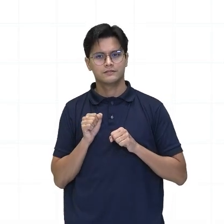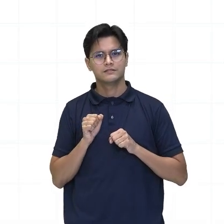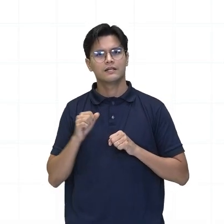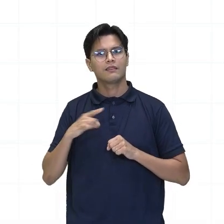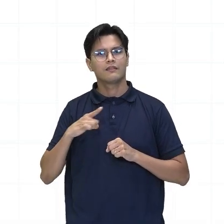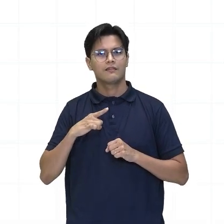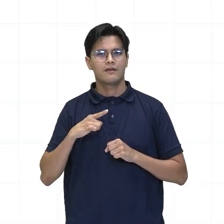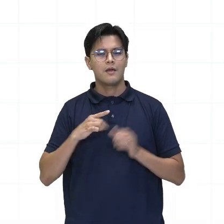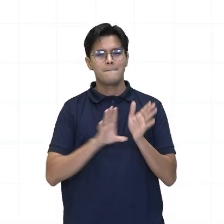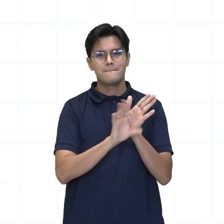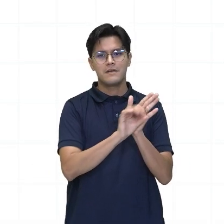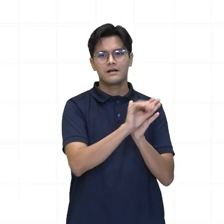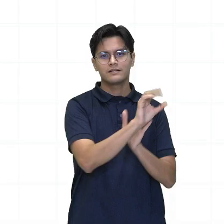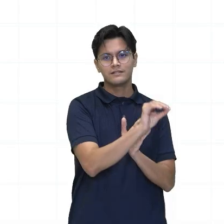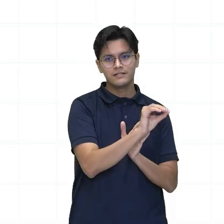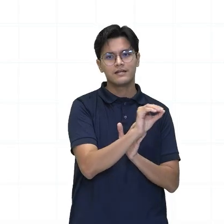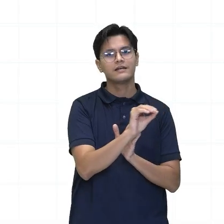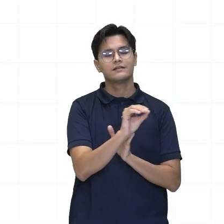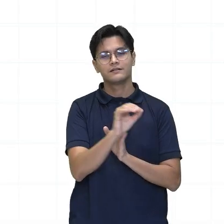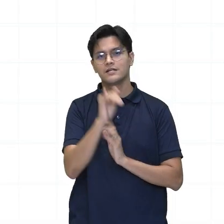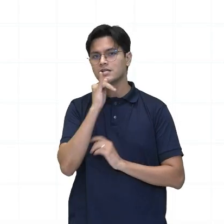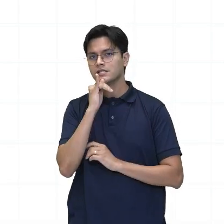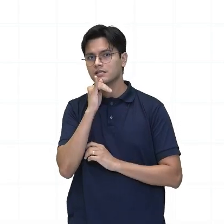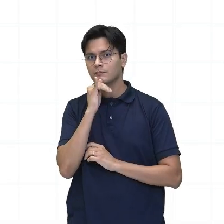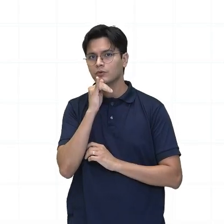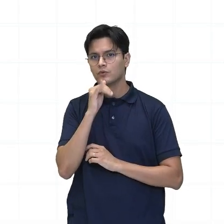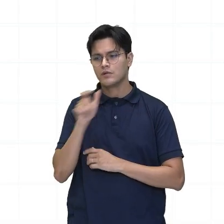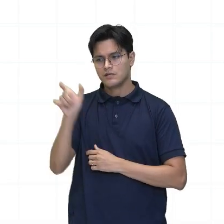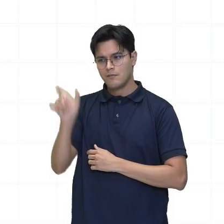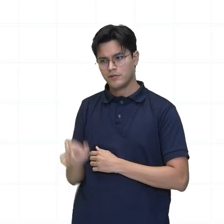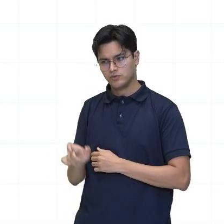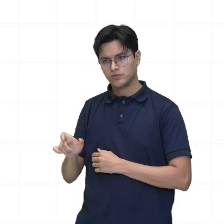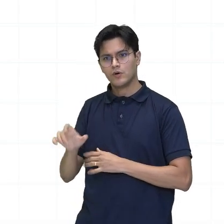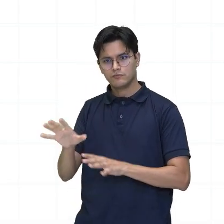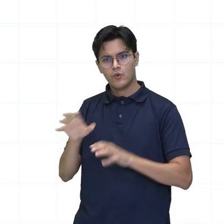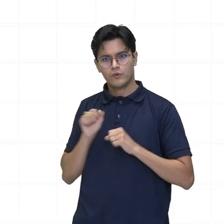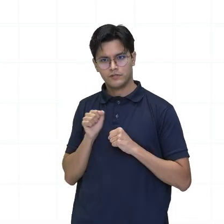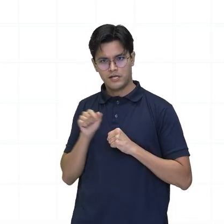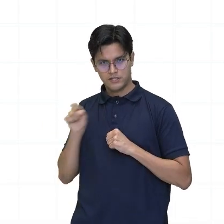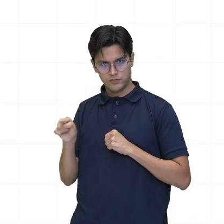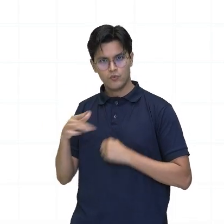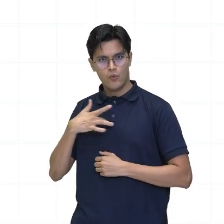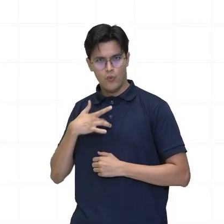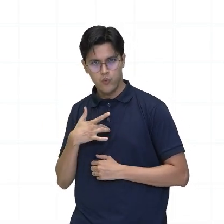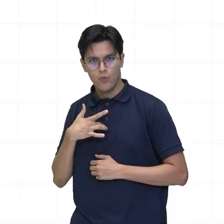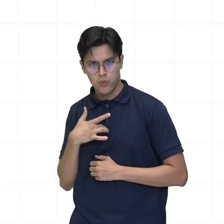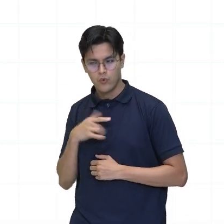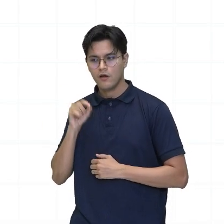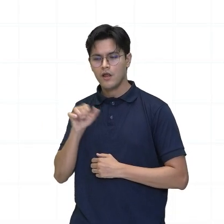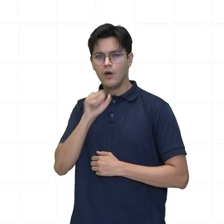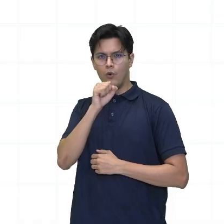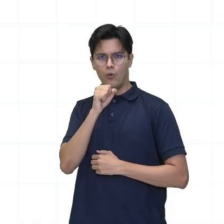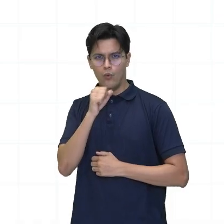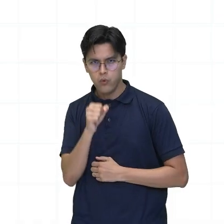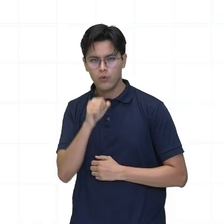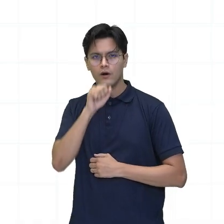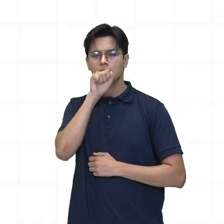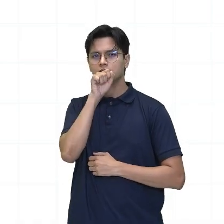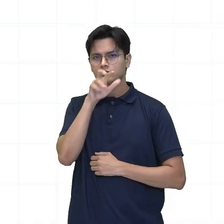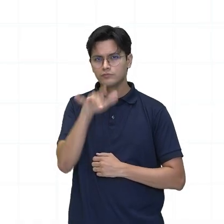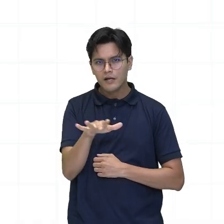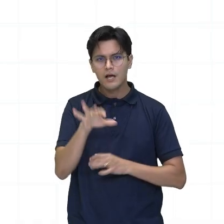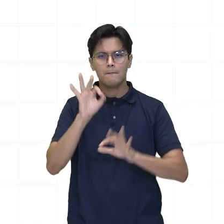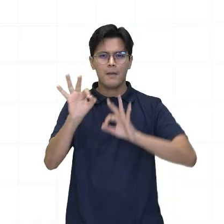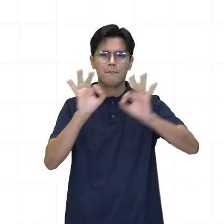inalação de gotículas respiratórias de pessoas infectadas. Nós vamos ver aí os sinais e sintomas, né, que